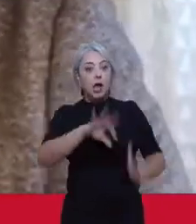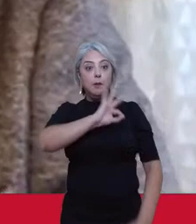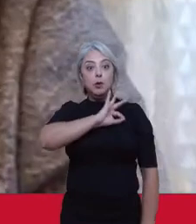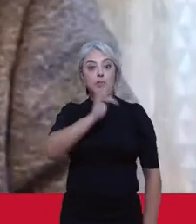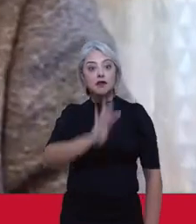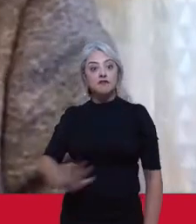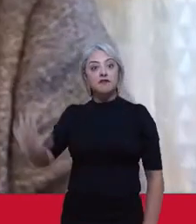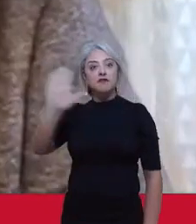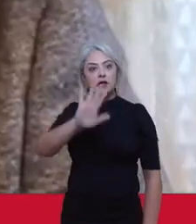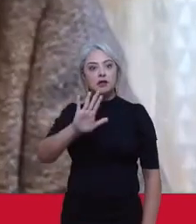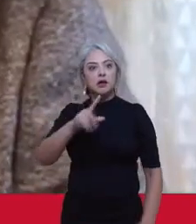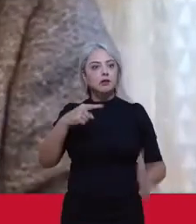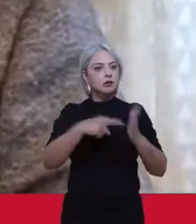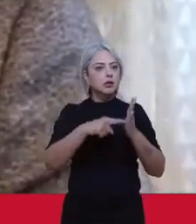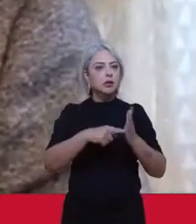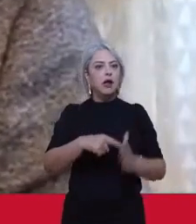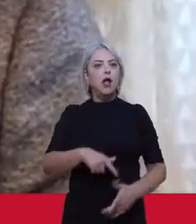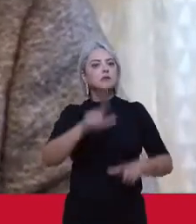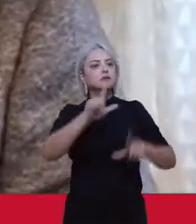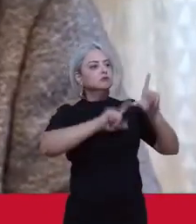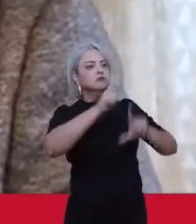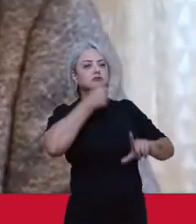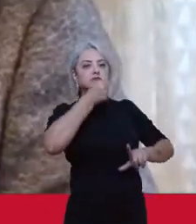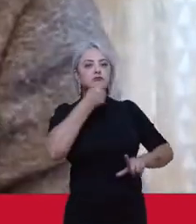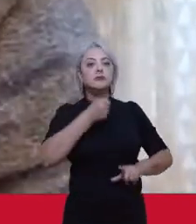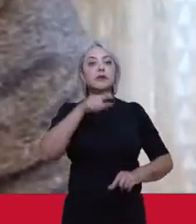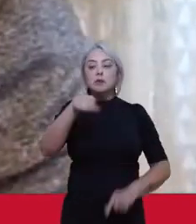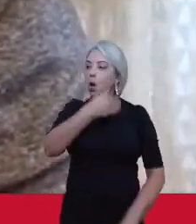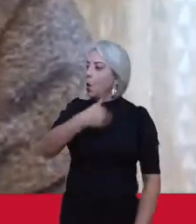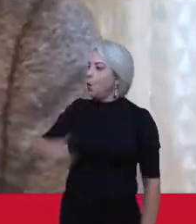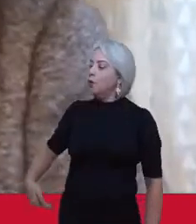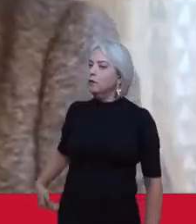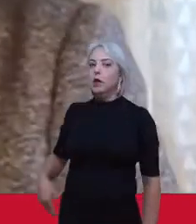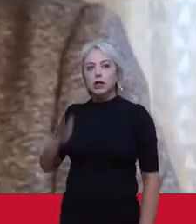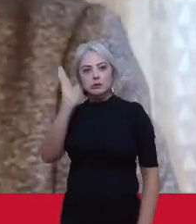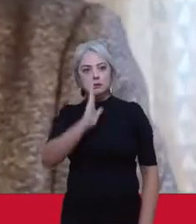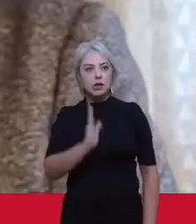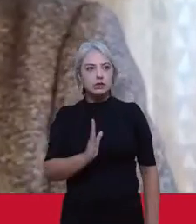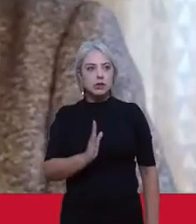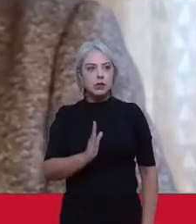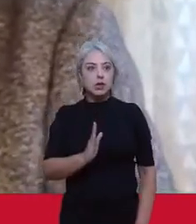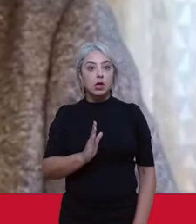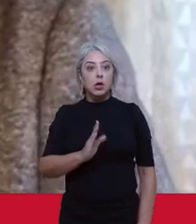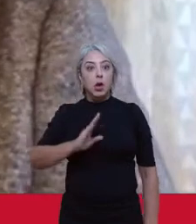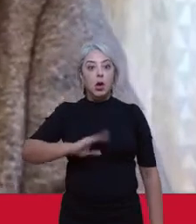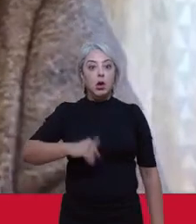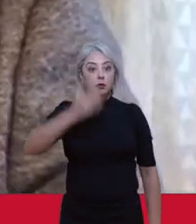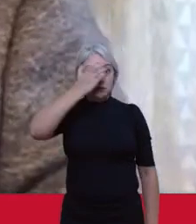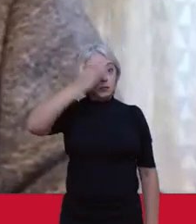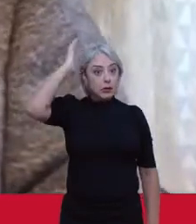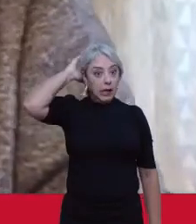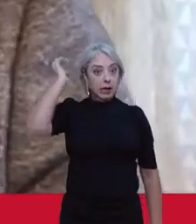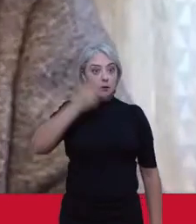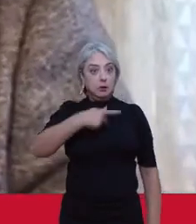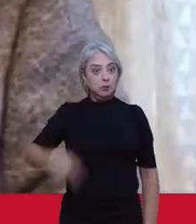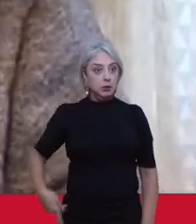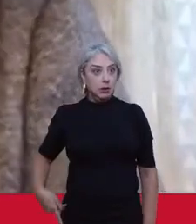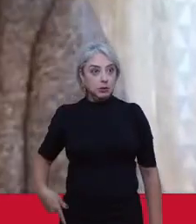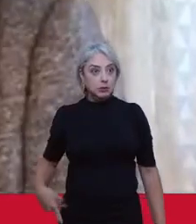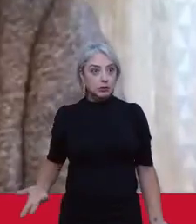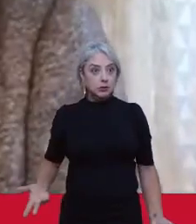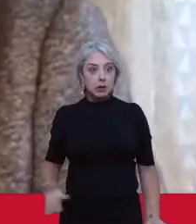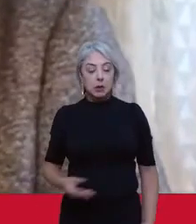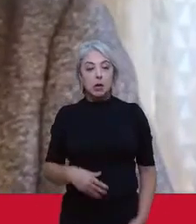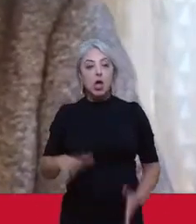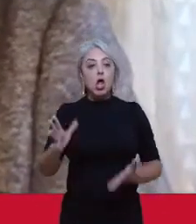Federal, havia denunciado à imprensa, e ainda assim o Estado brasileiro, naquele momento, sob o comando de Michel Temer, que usurpou, que fez